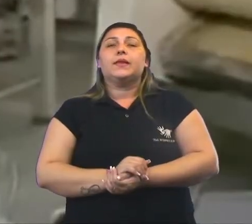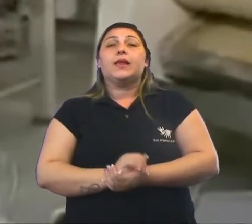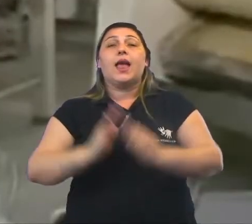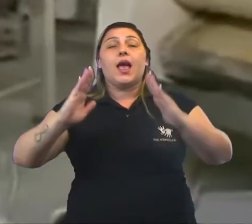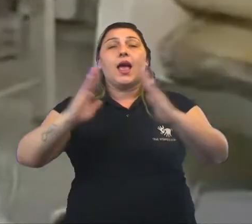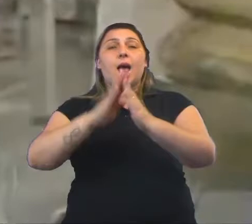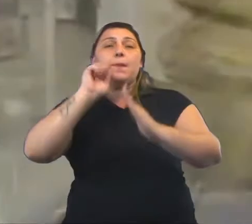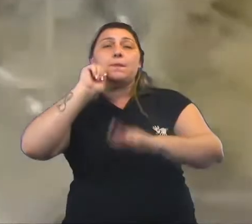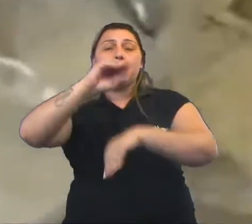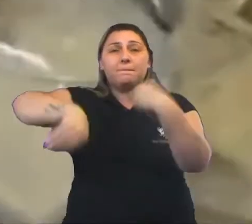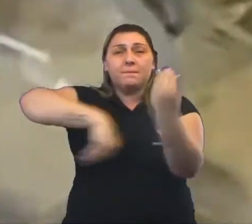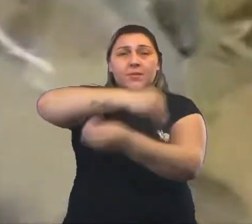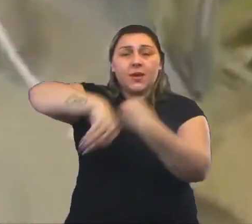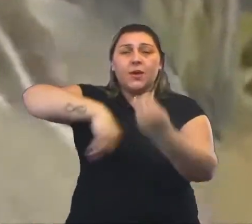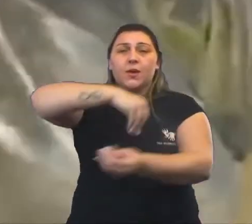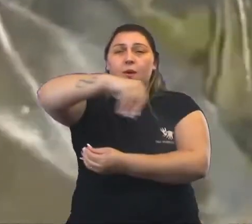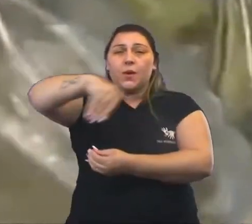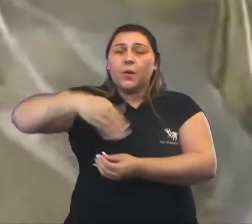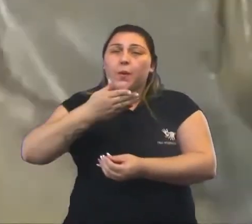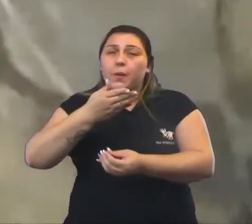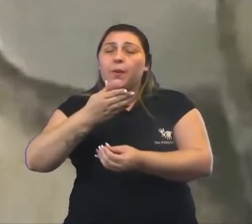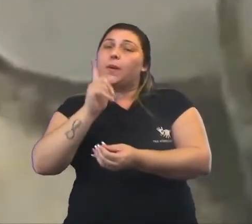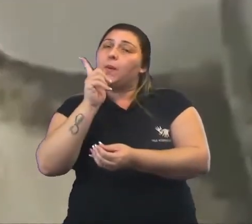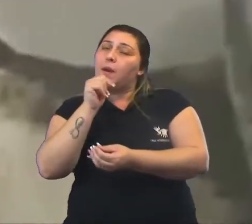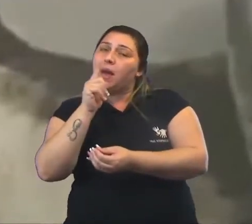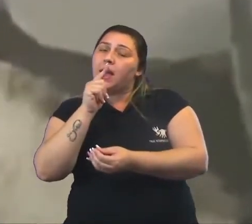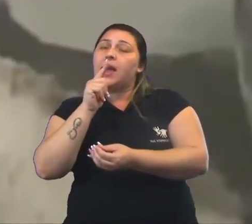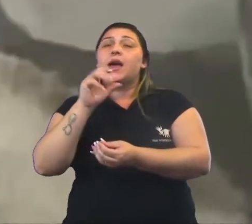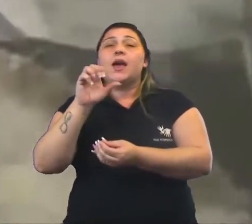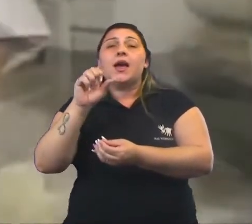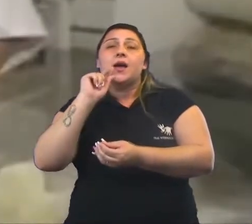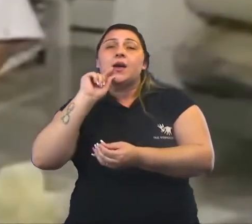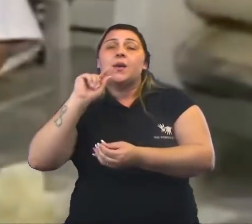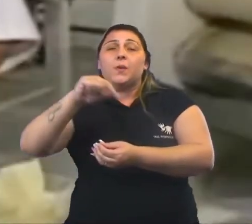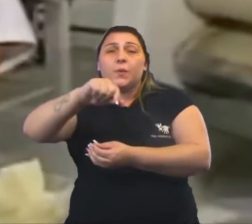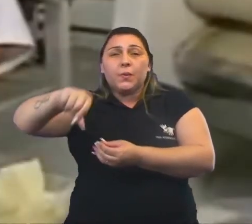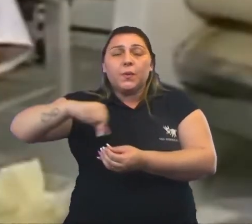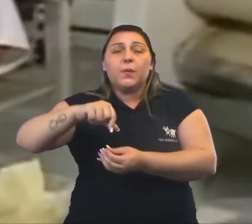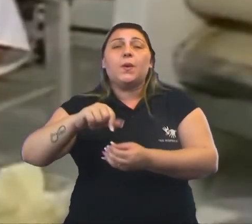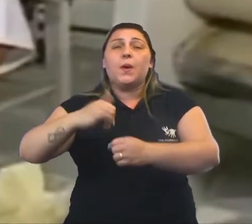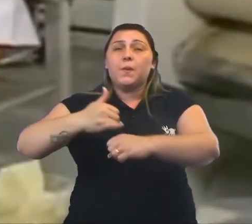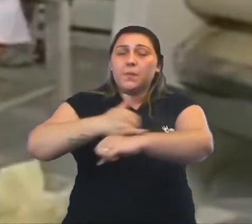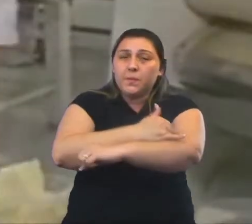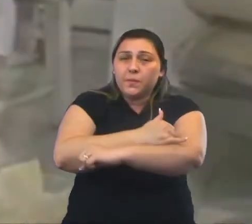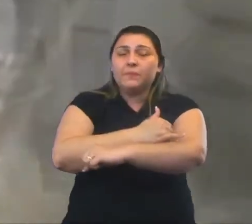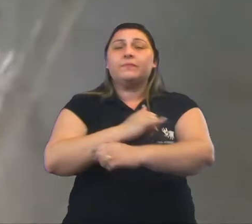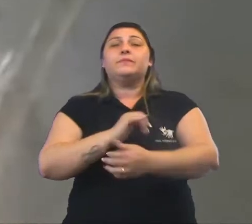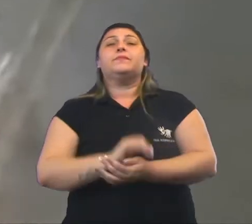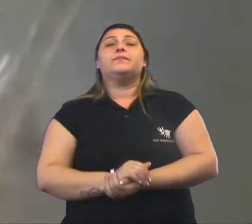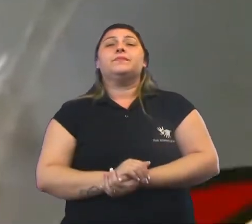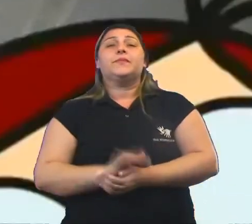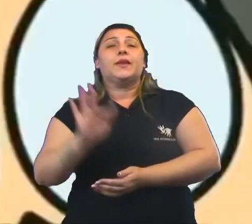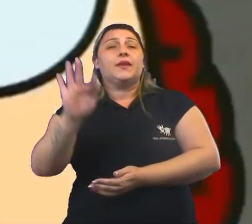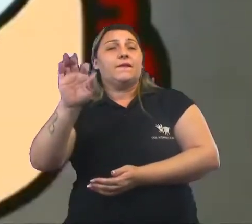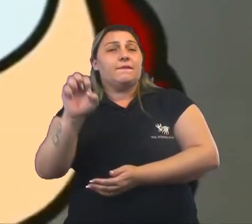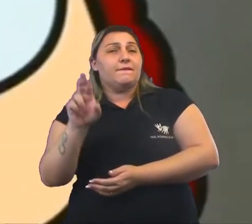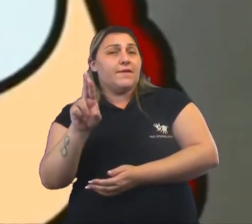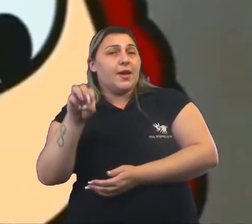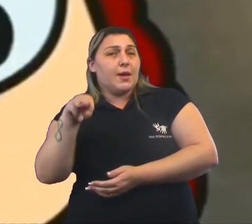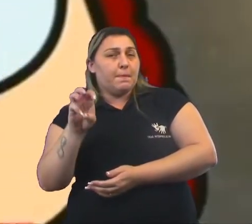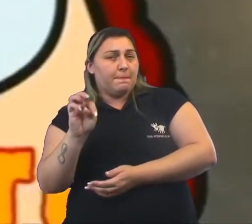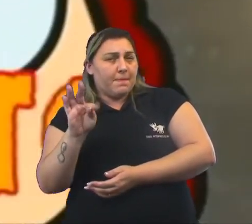padaria, misturaram a farinha com água, sal, gordura e